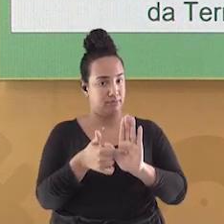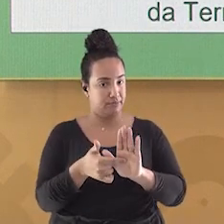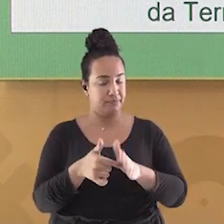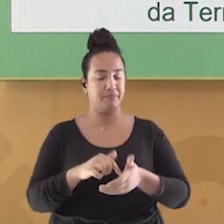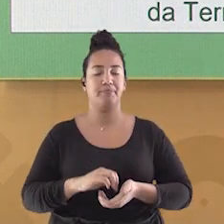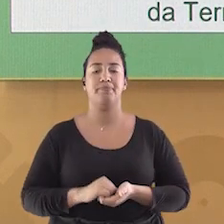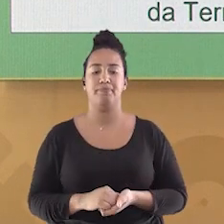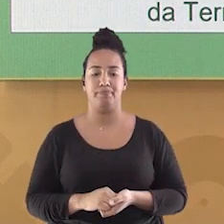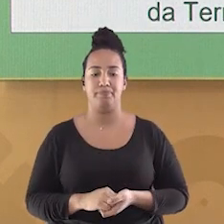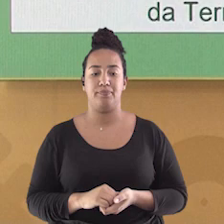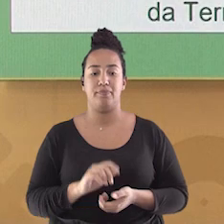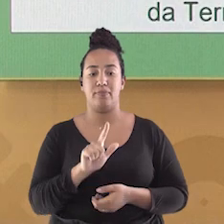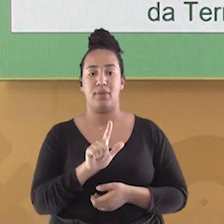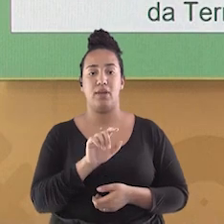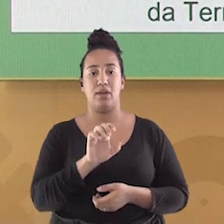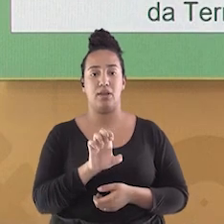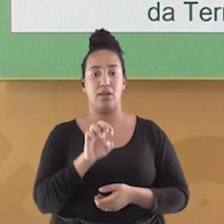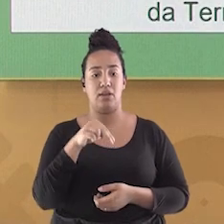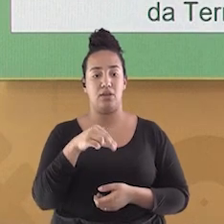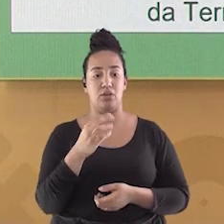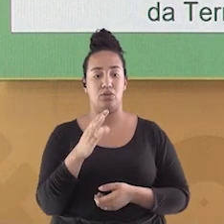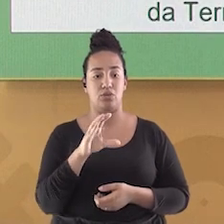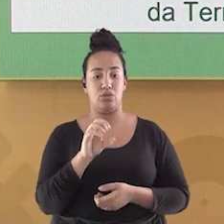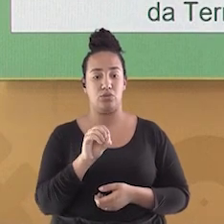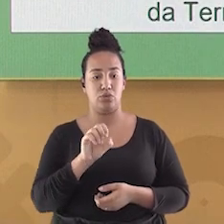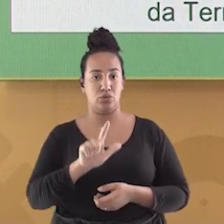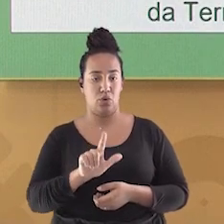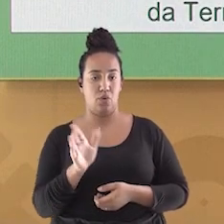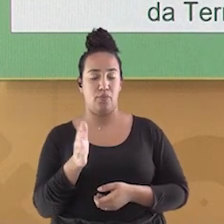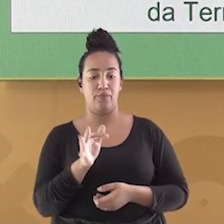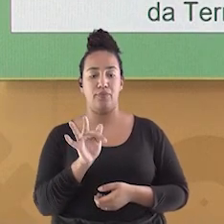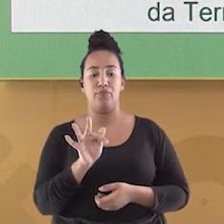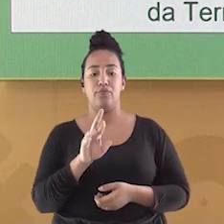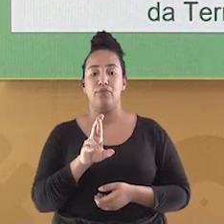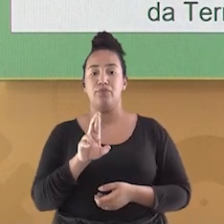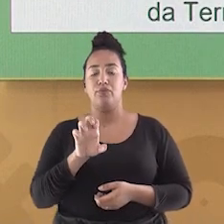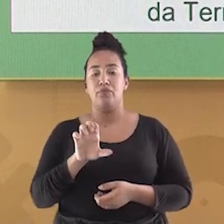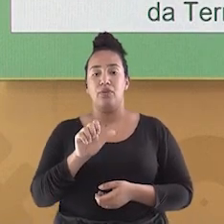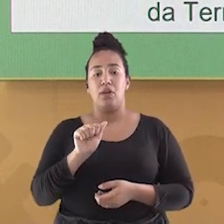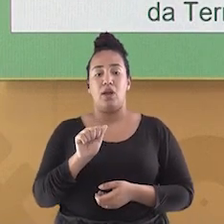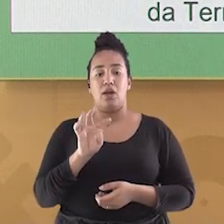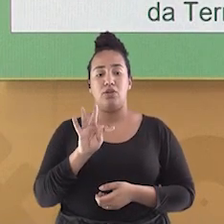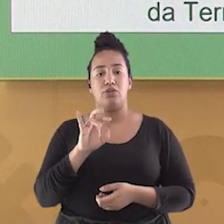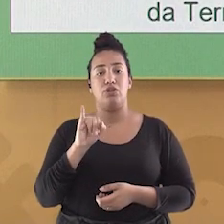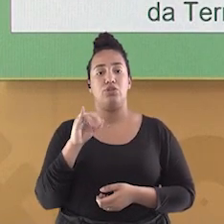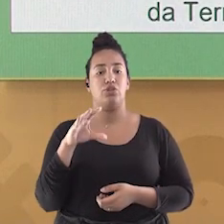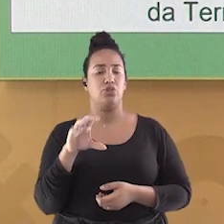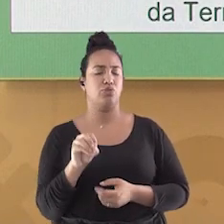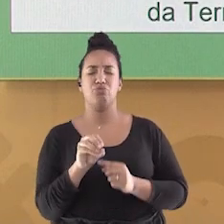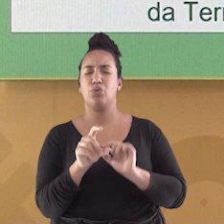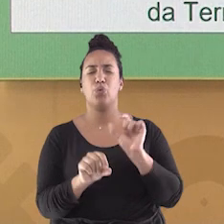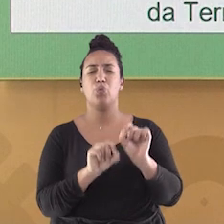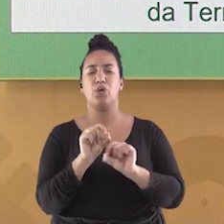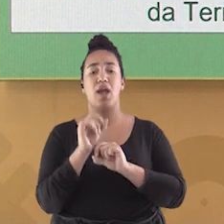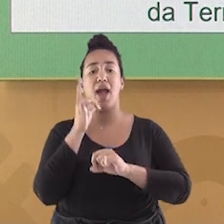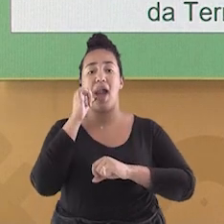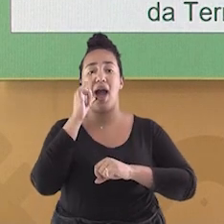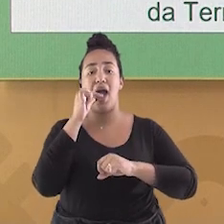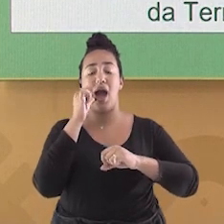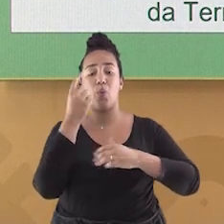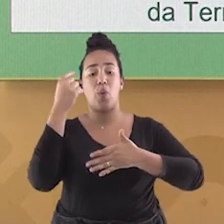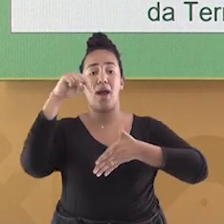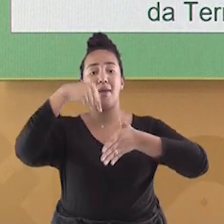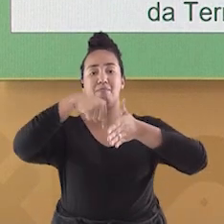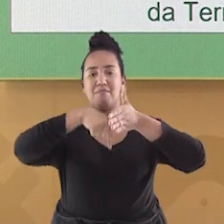imagem. Lençol freático ou lençol de água é um reservatório de água presente